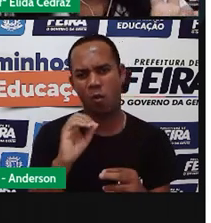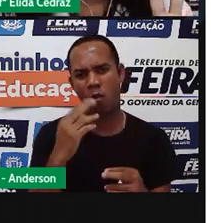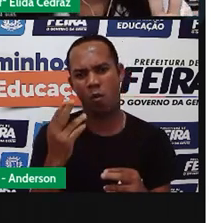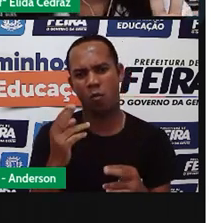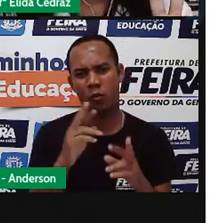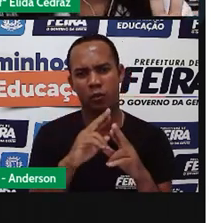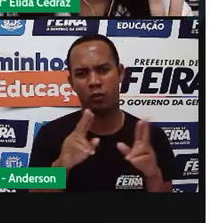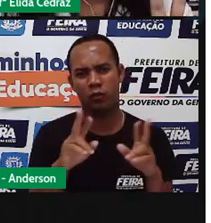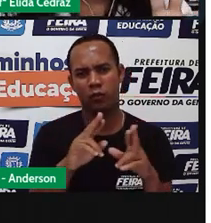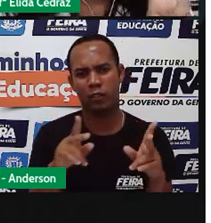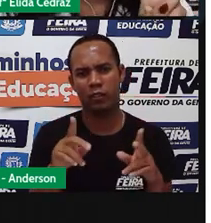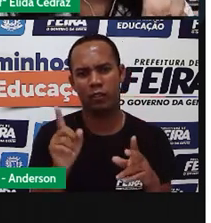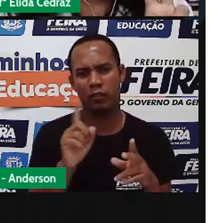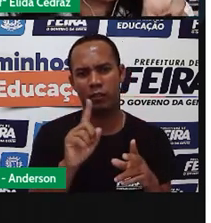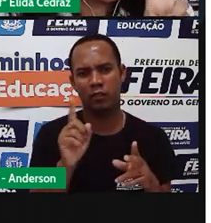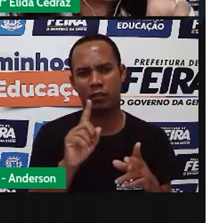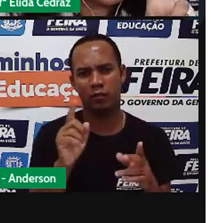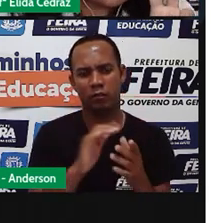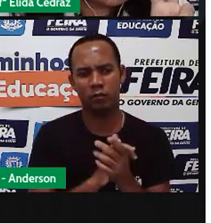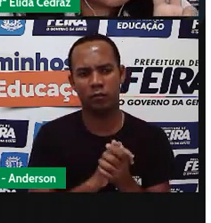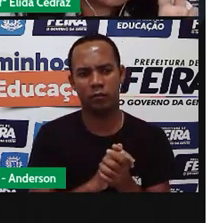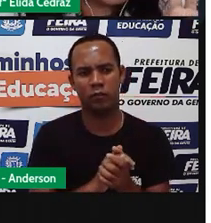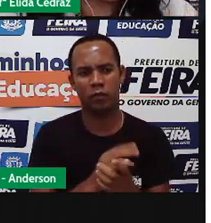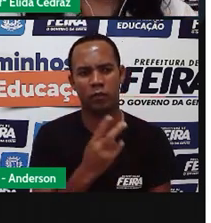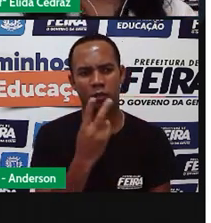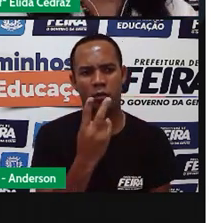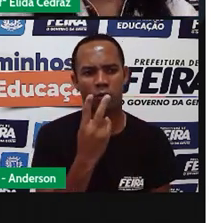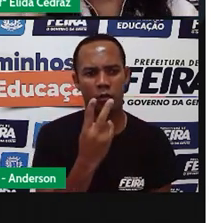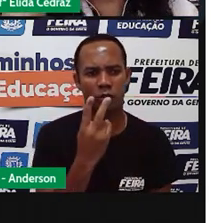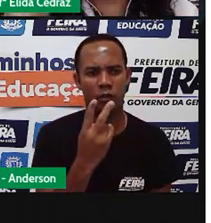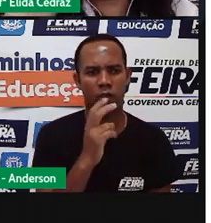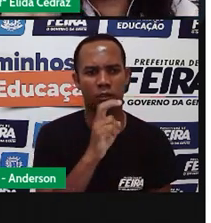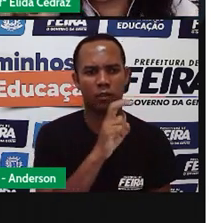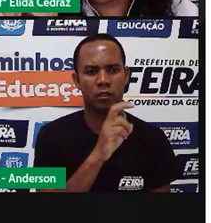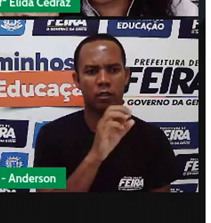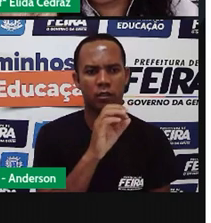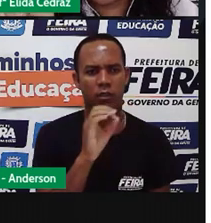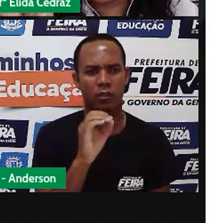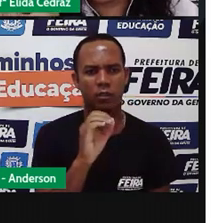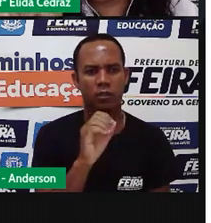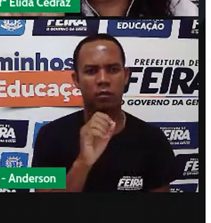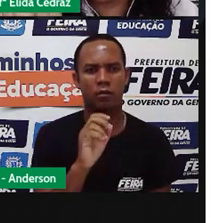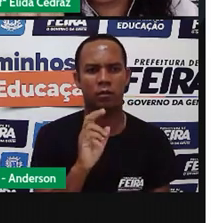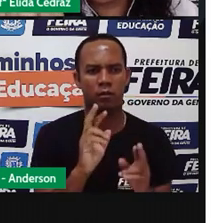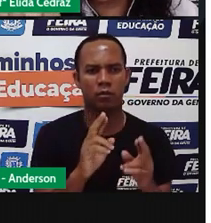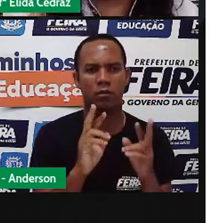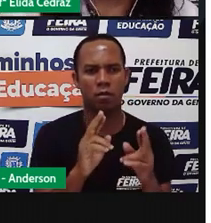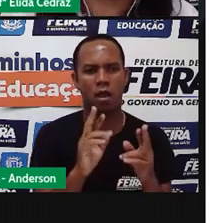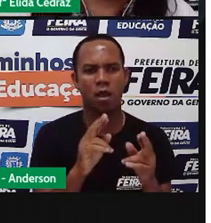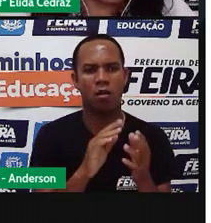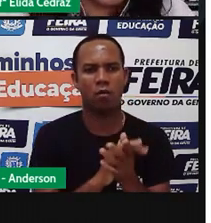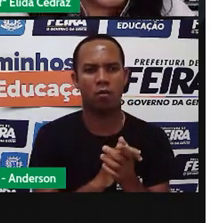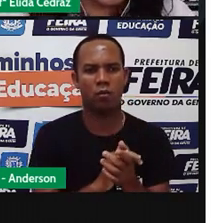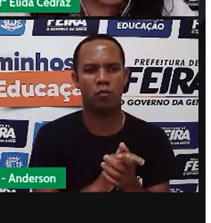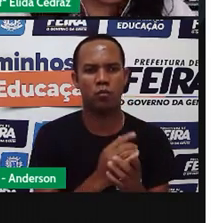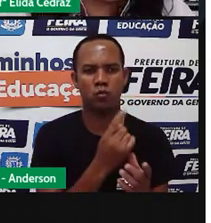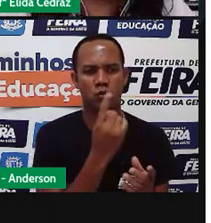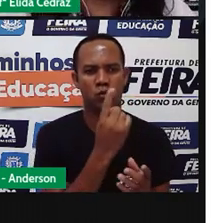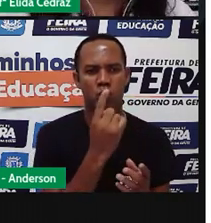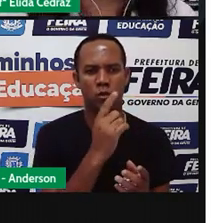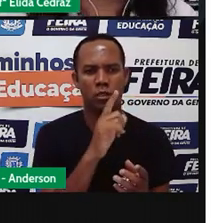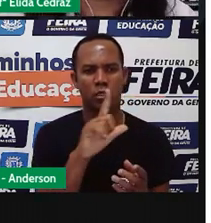dois de 500. E os dois de 500 ml é a mesma quantidade, ó, de um